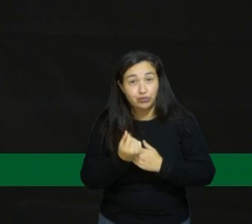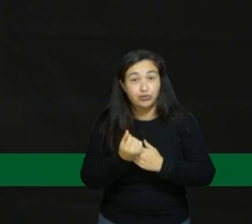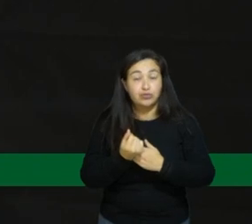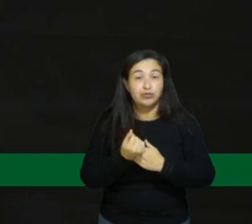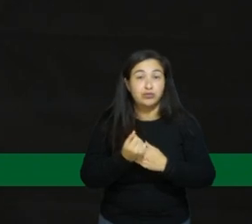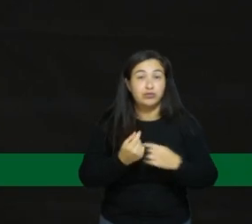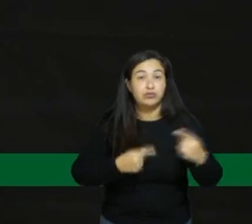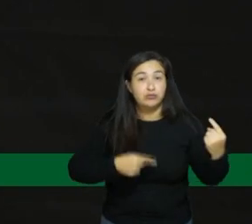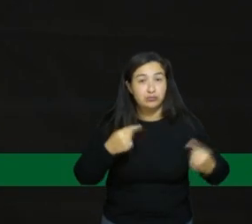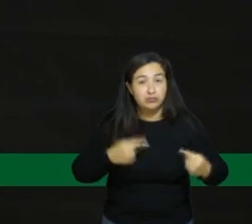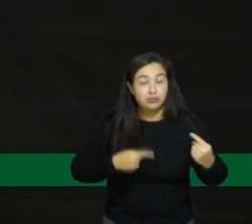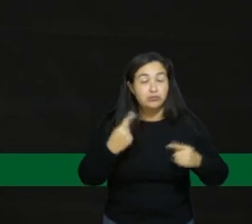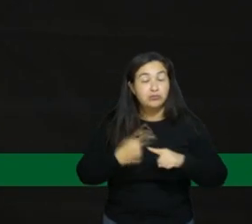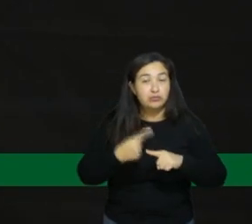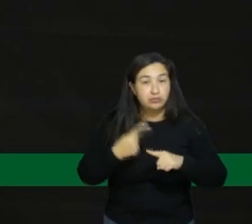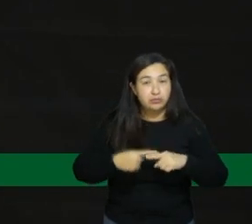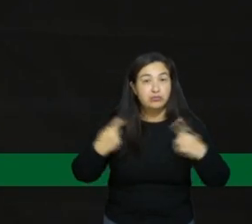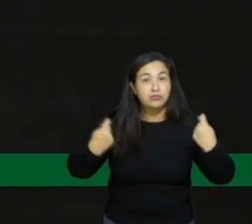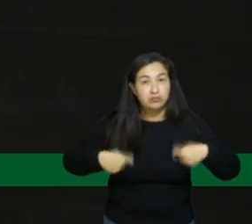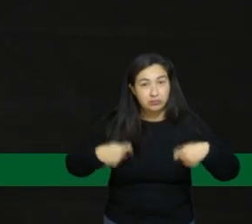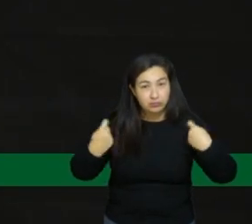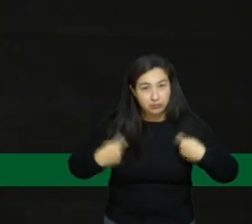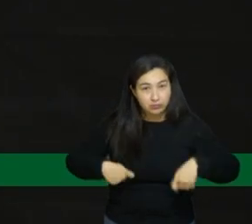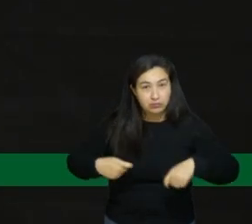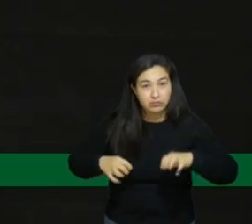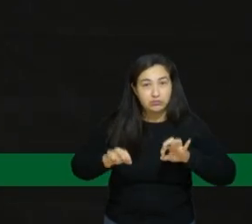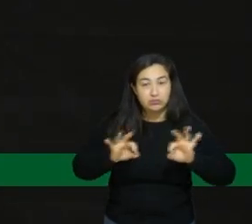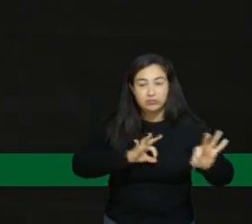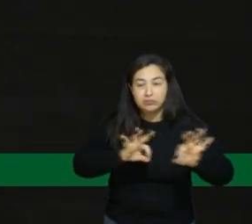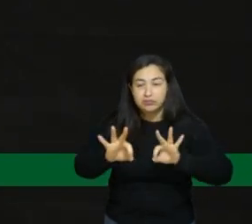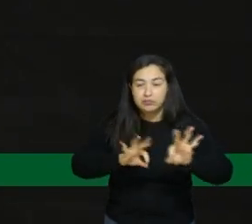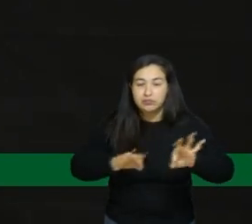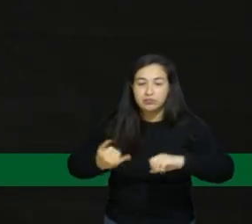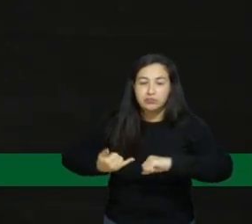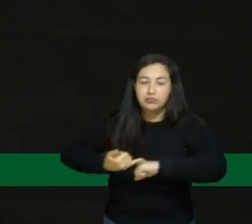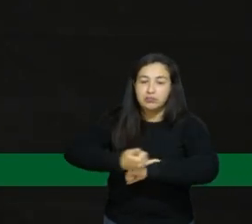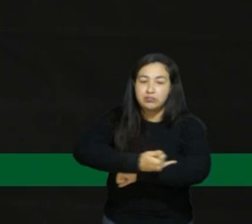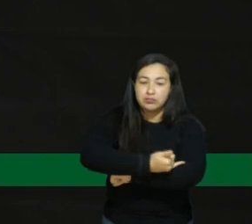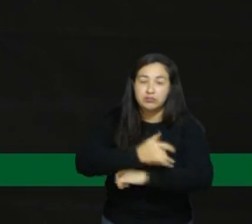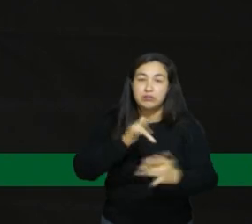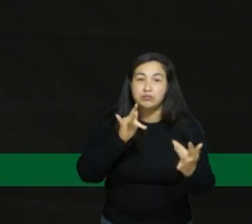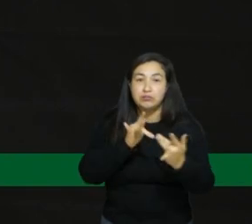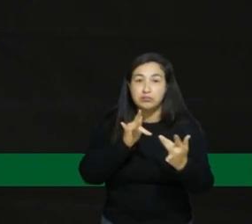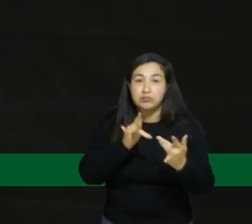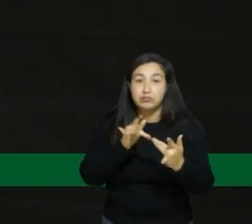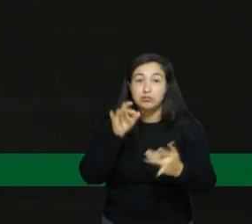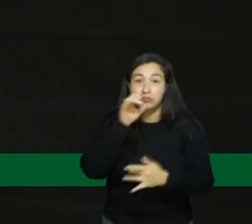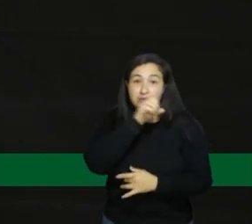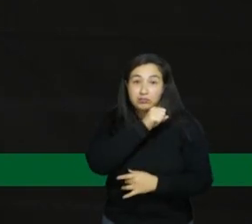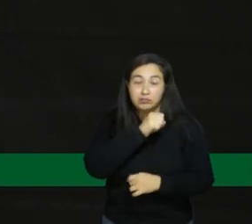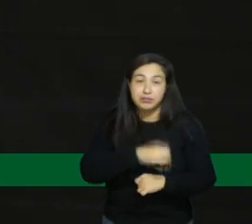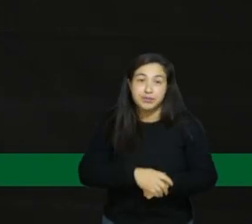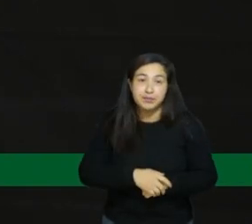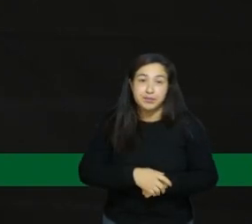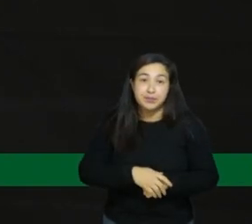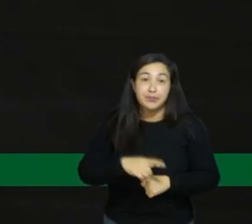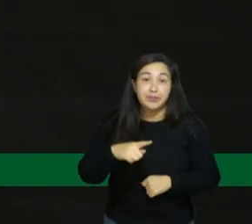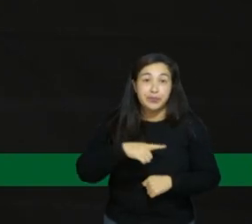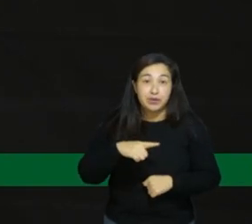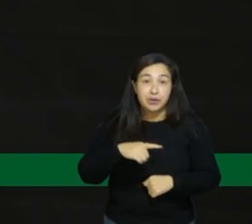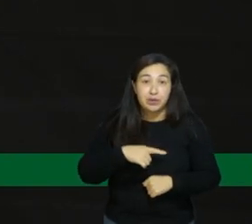verbas parlamentares, porque precisamos da infraestrutura para atendimento rápido. Nós levamos 2 dias, deputado Mauro, para conseguir montar